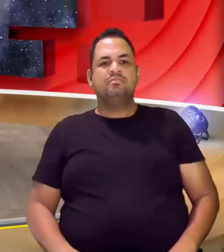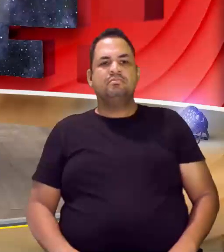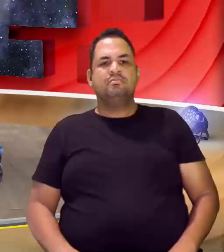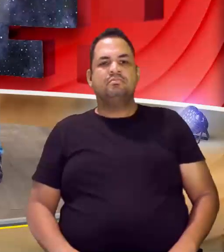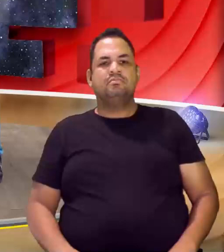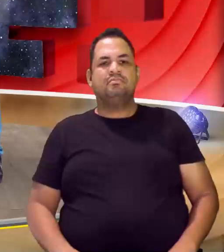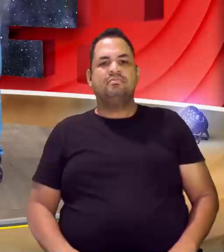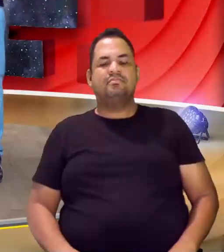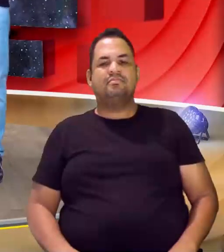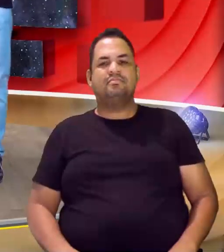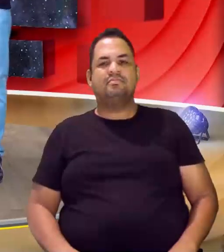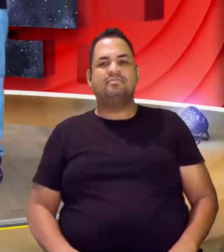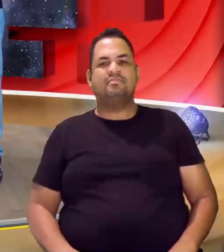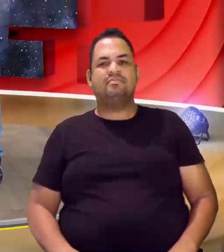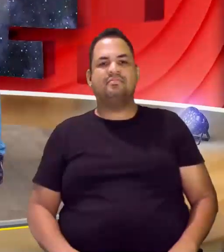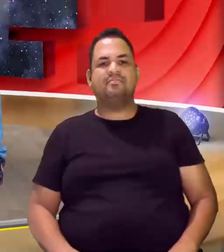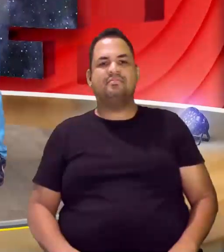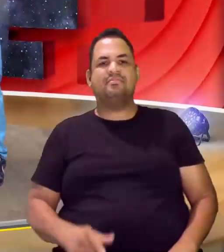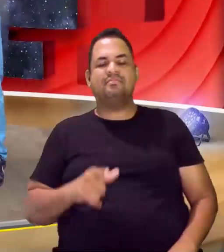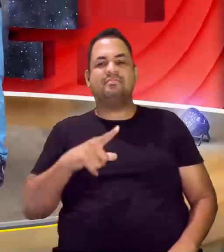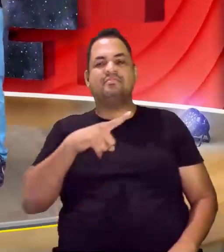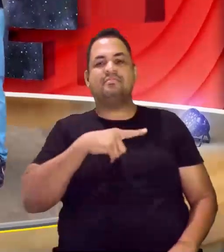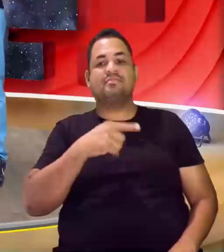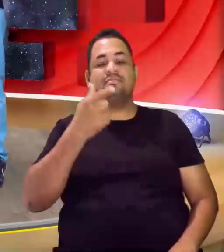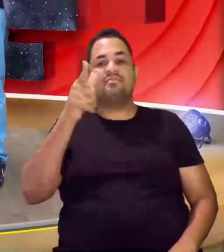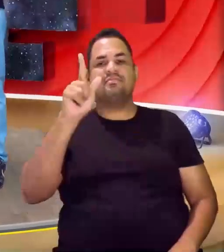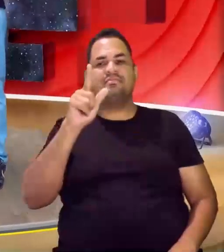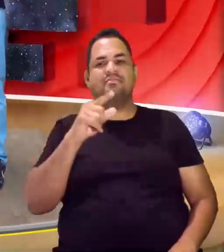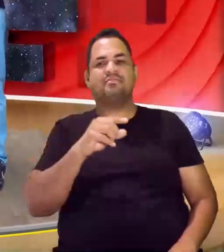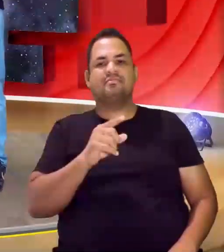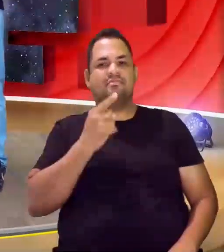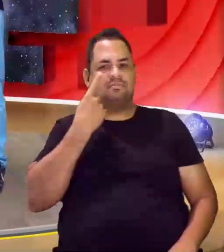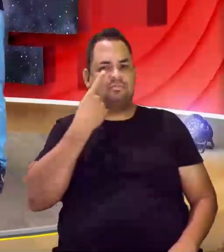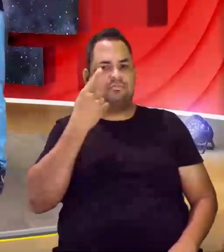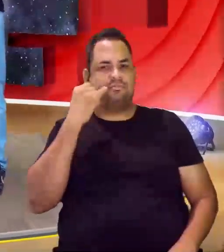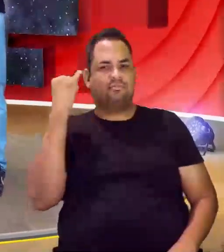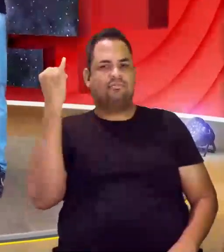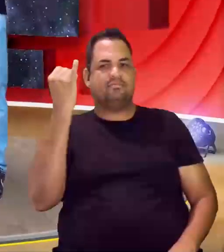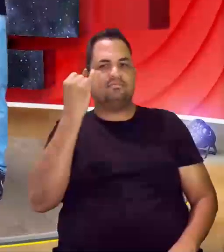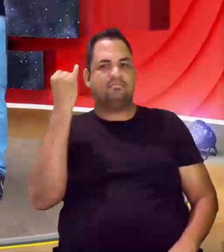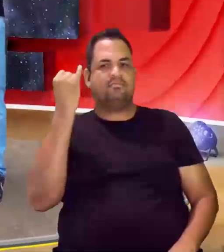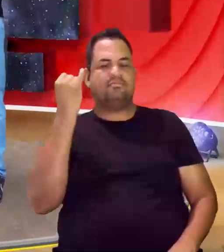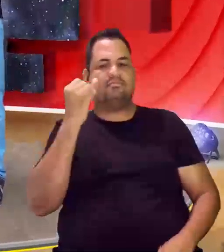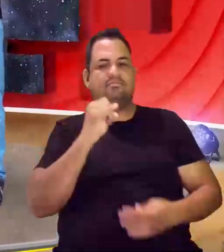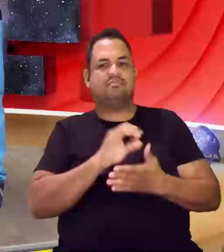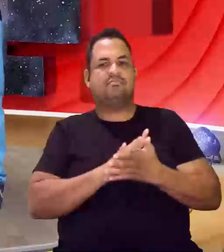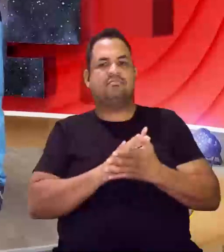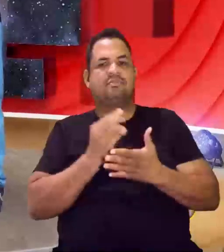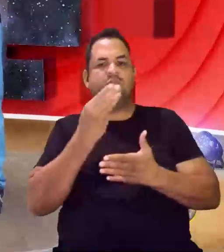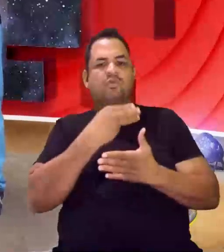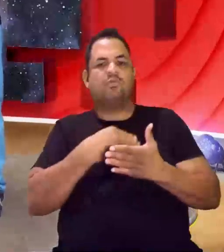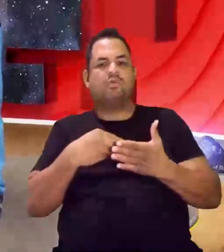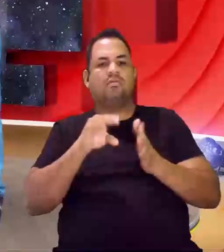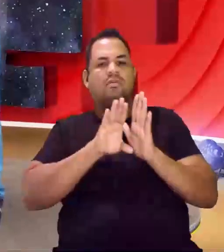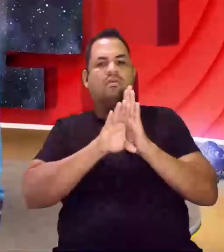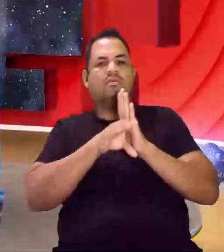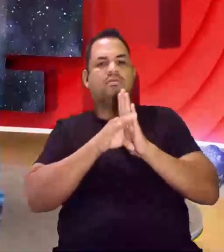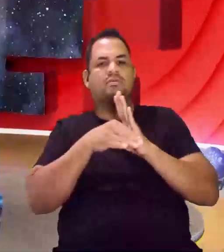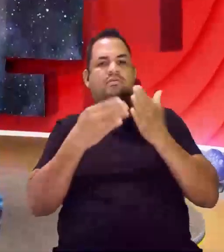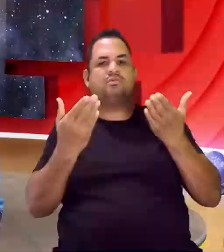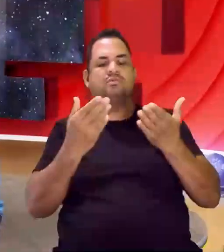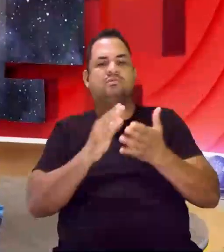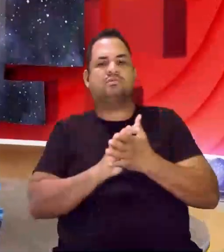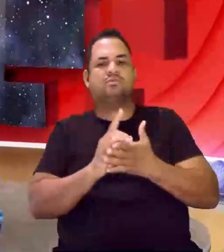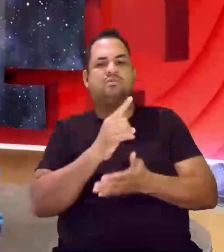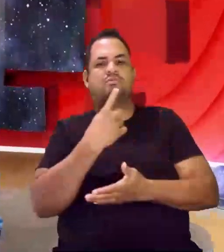aqui? Vamos ver aqui junto e aí, vocês. Olha só, tem mais um. Você vê a importância do mapa conceitual. Nós pensamos